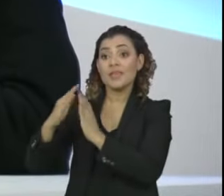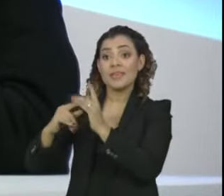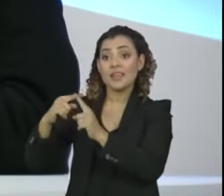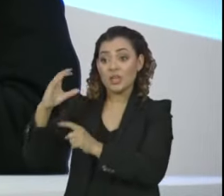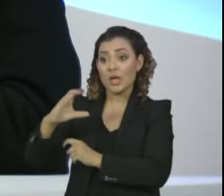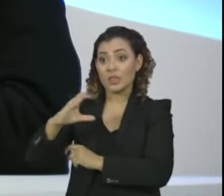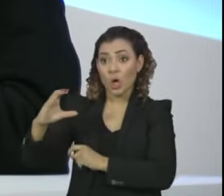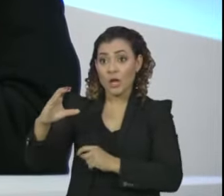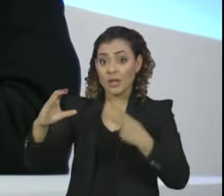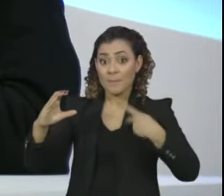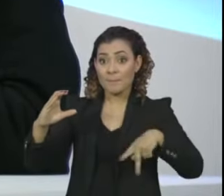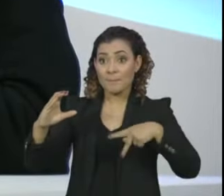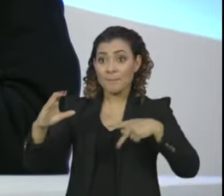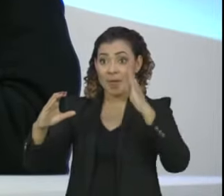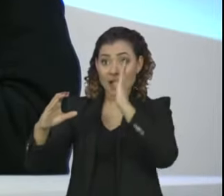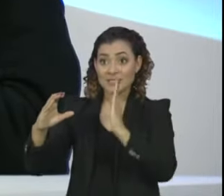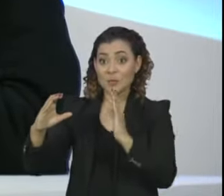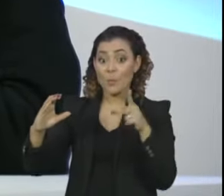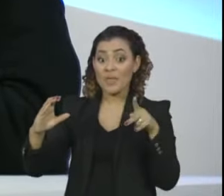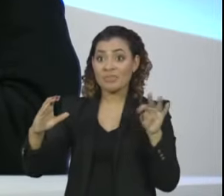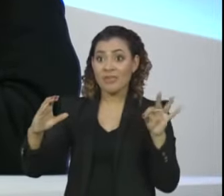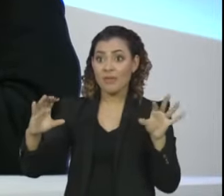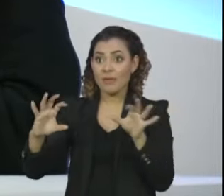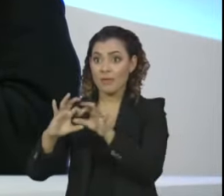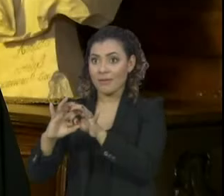Brasil ou não